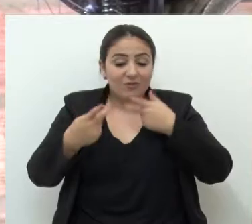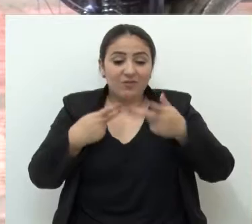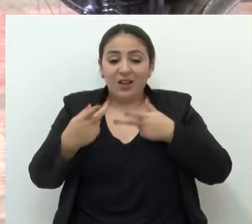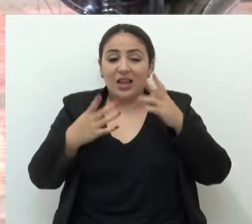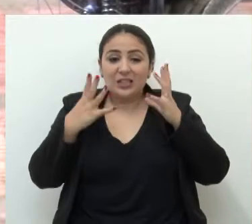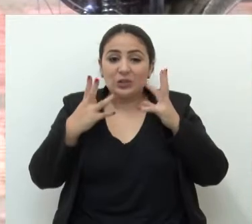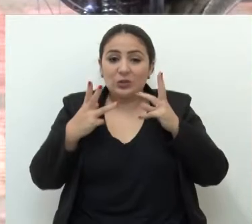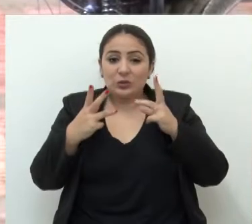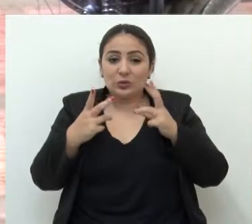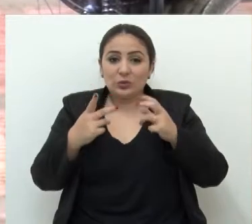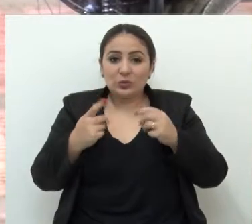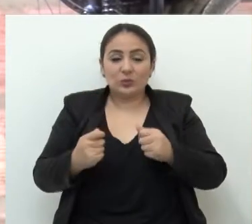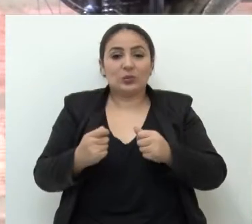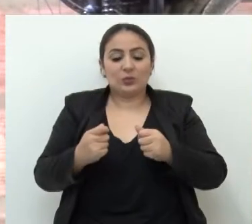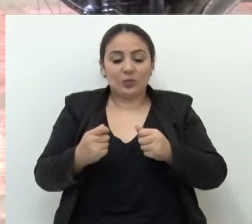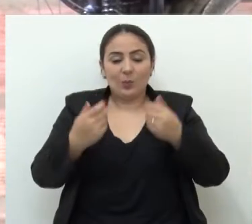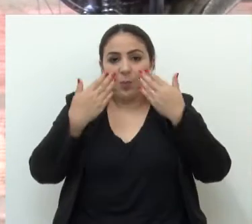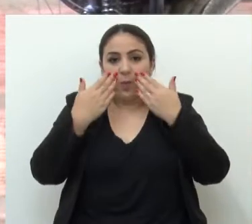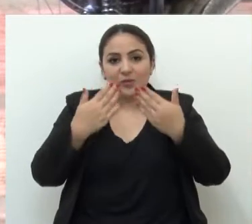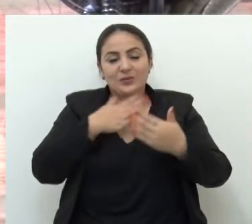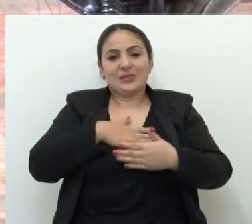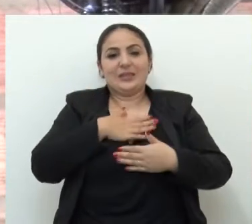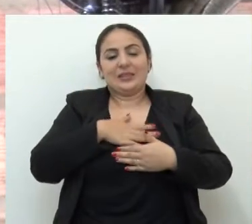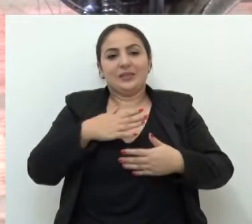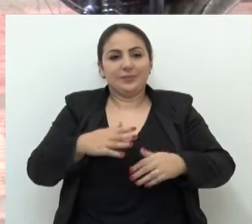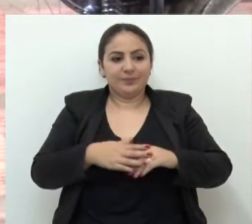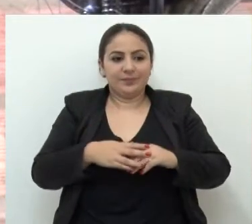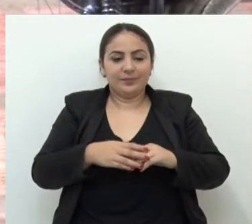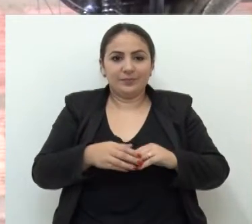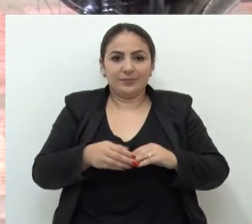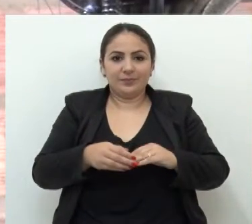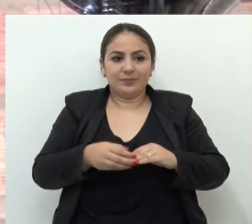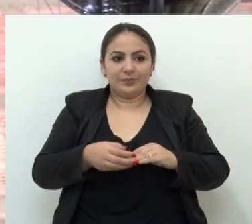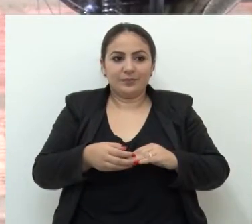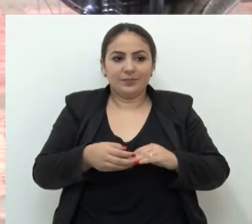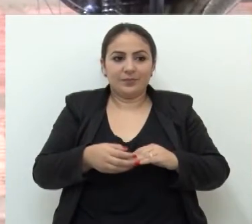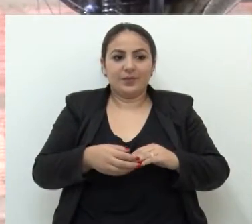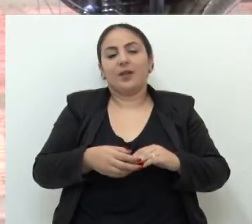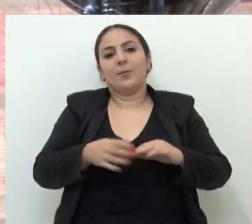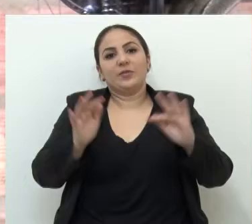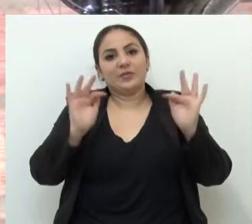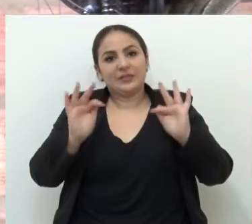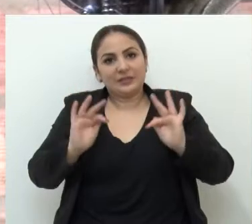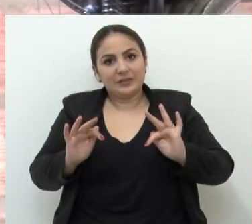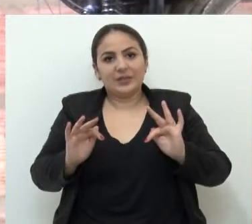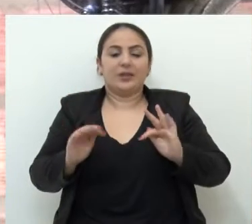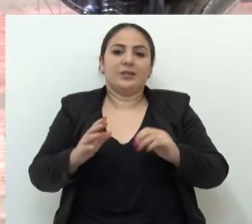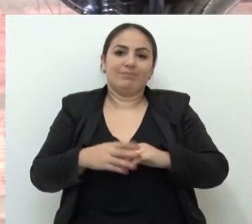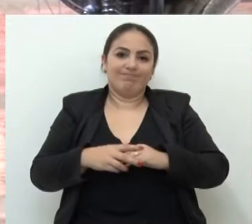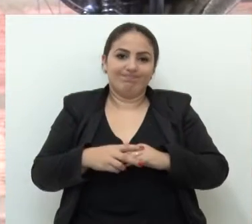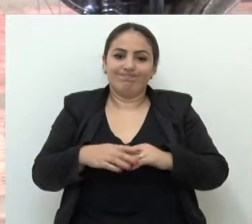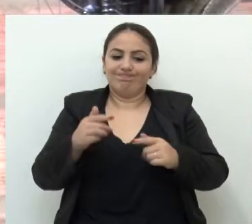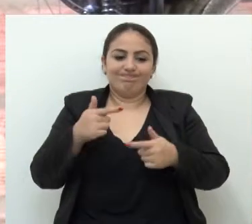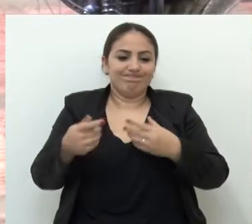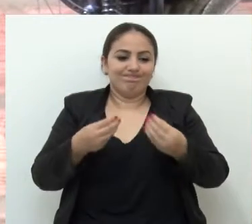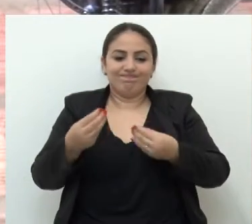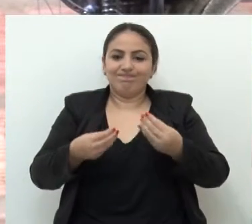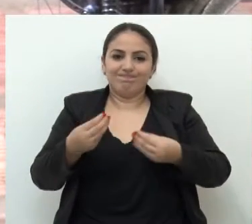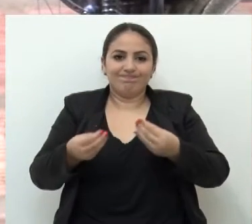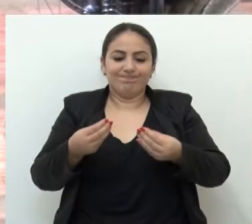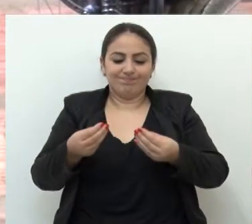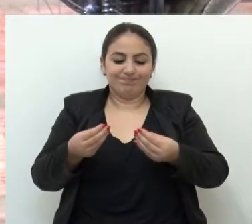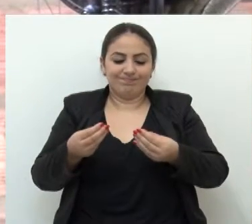tem palavras para te dizer o que sente. É uma alegria muito grande isso aí, não